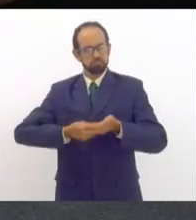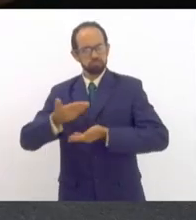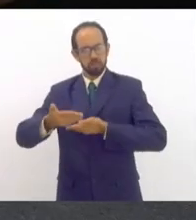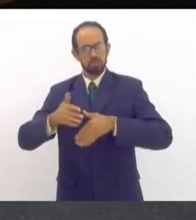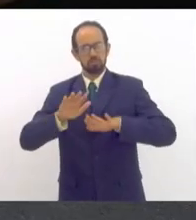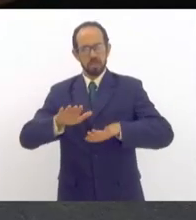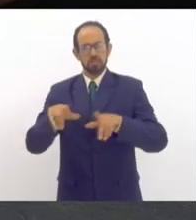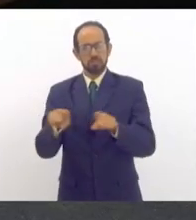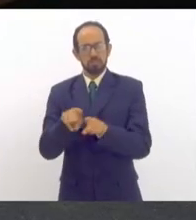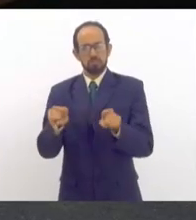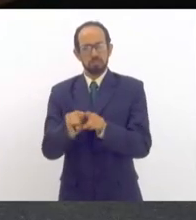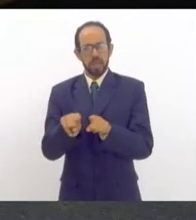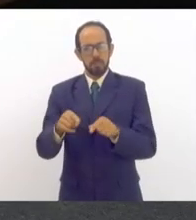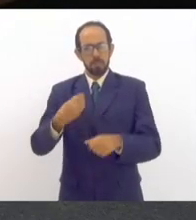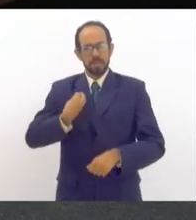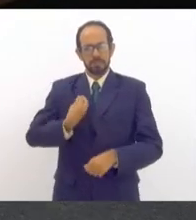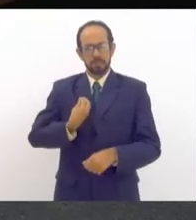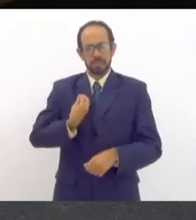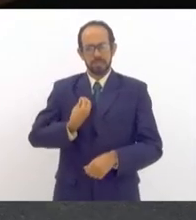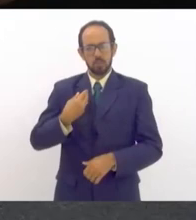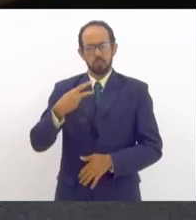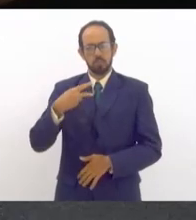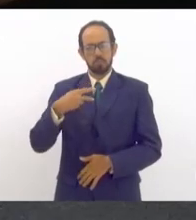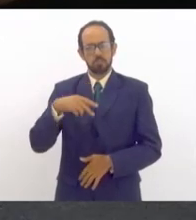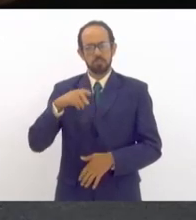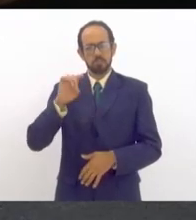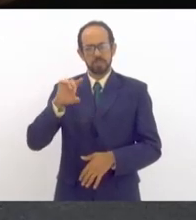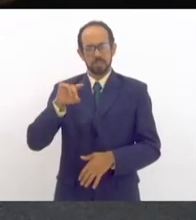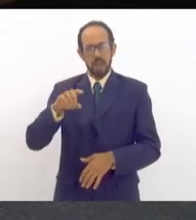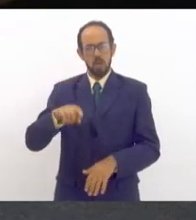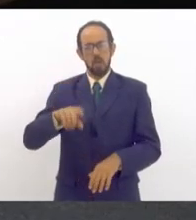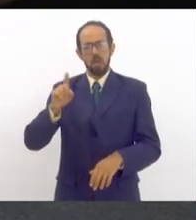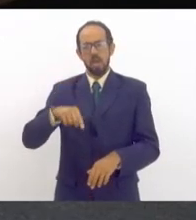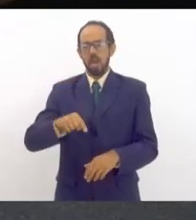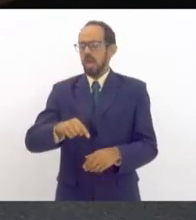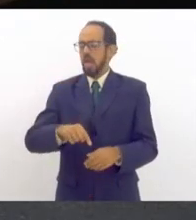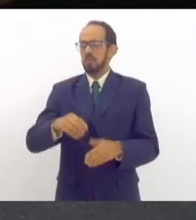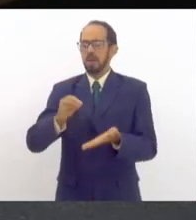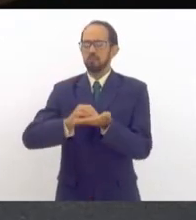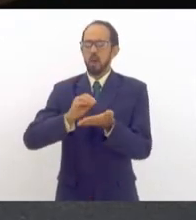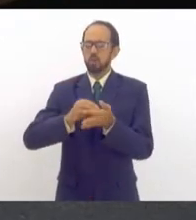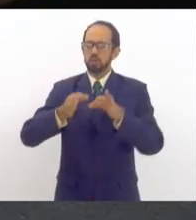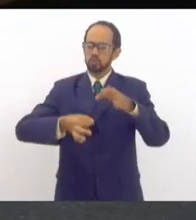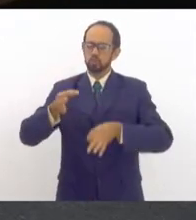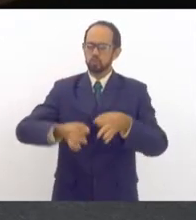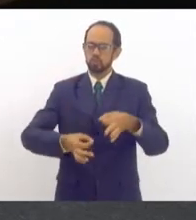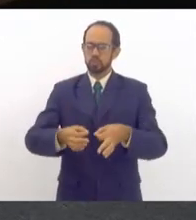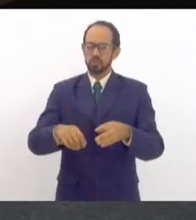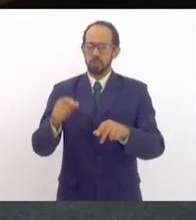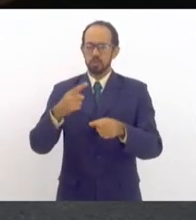participação especial dos royalties tem sido uma questão de grande injustiça para os municípios do Estado do Rio de Janeiro